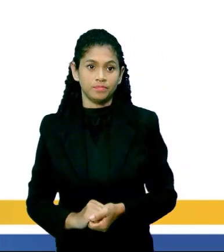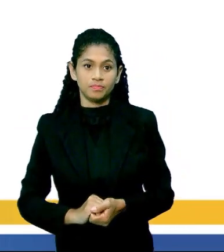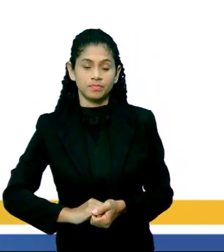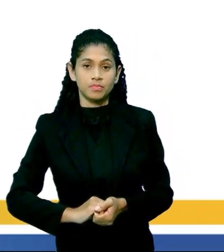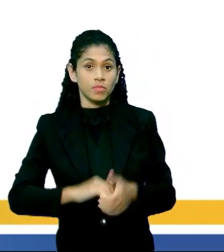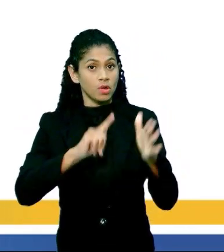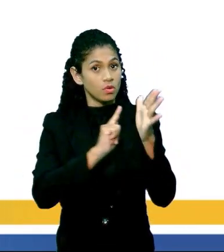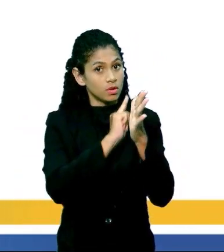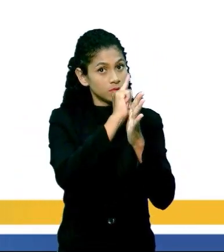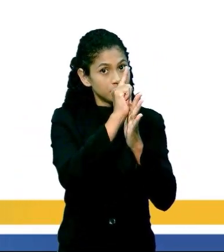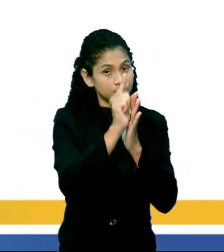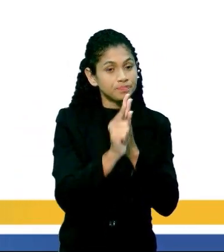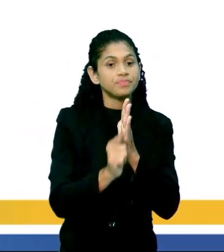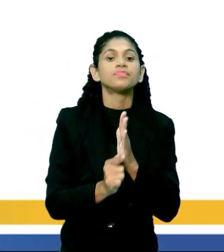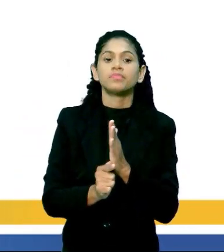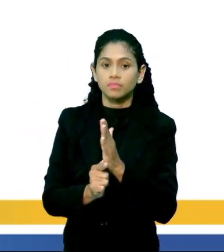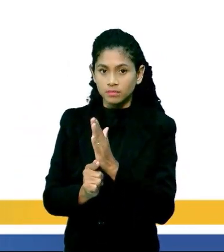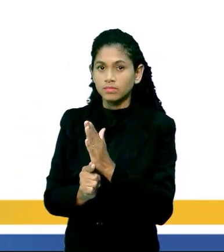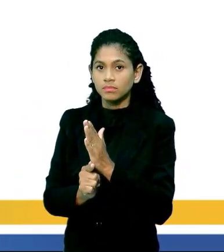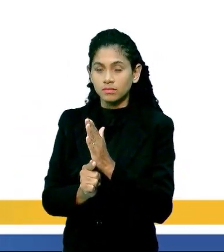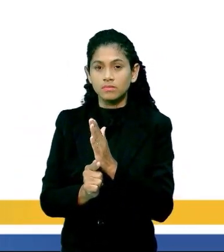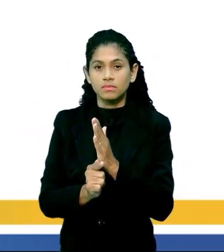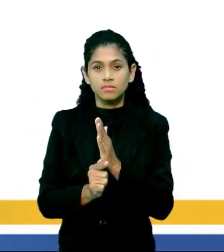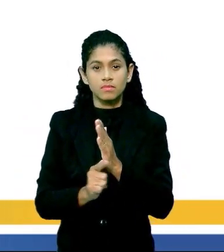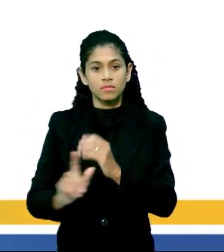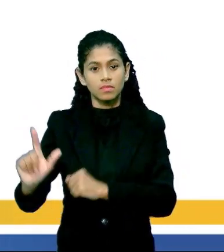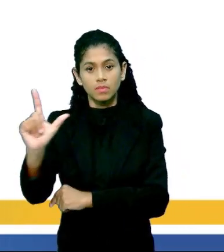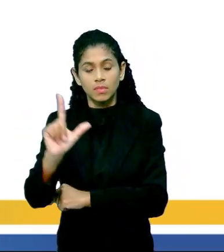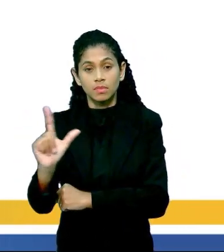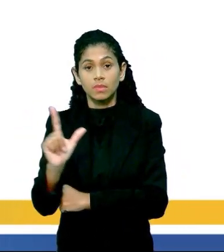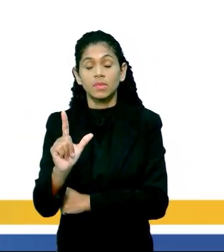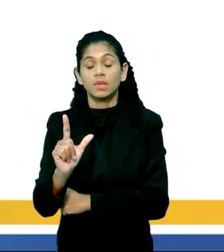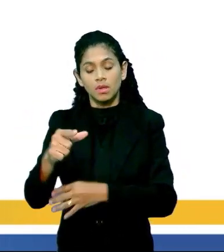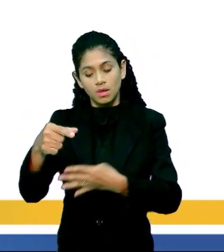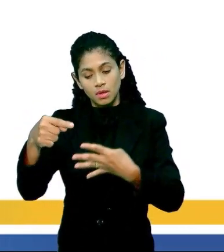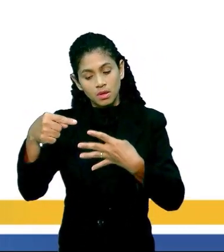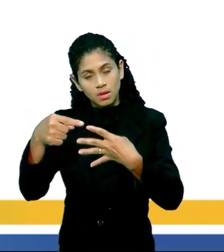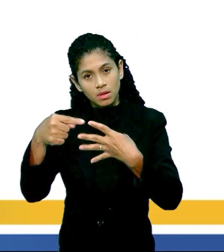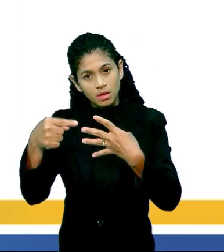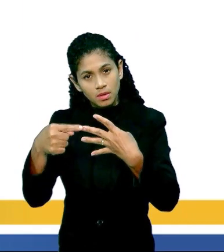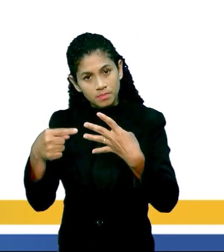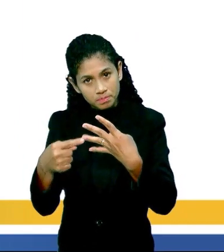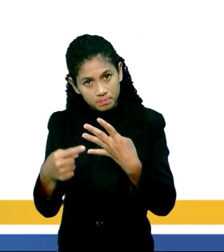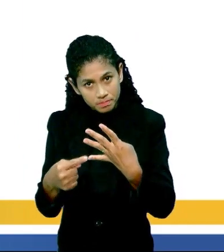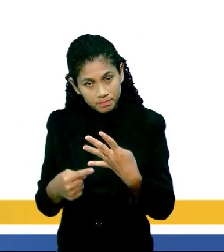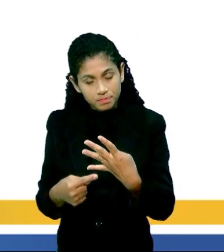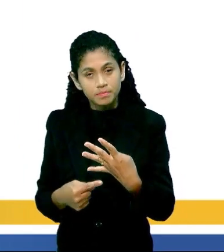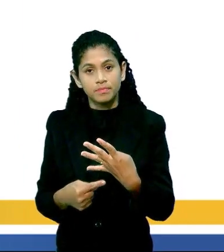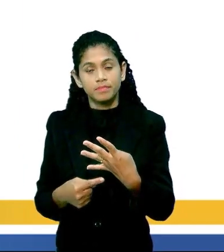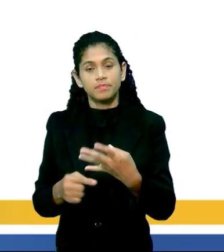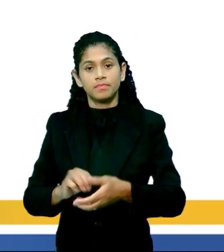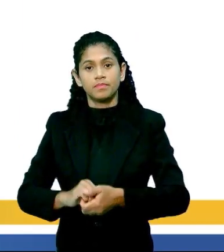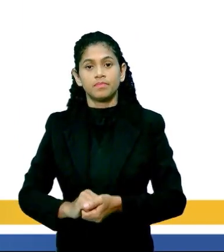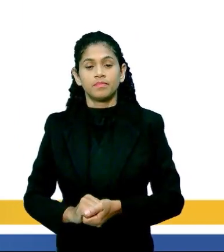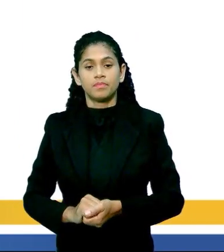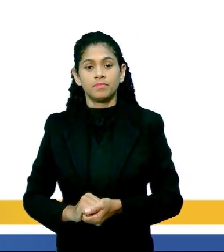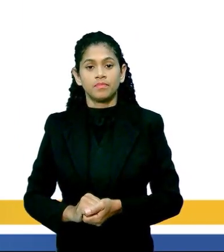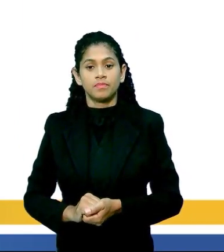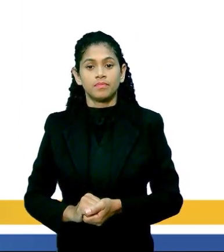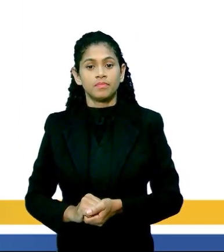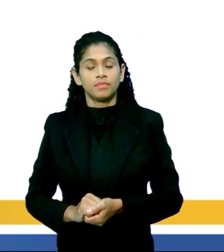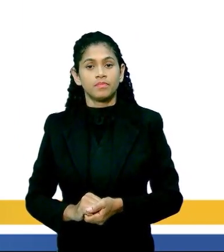O gênero literário em versos, então, como já foi falado, a aproximação aí às cantigas trovadorescas é um